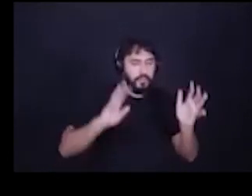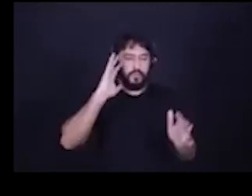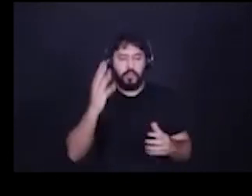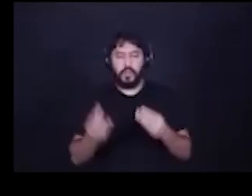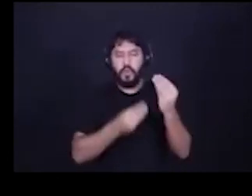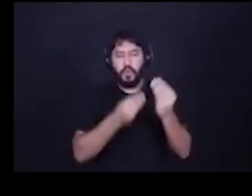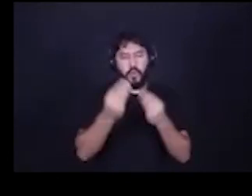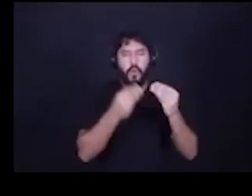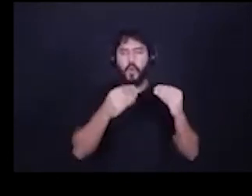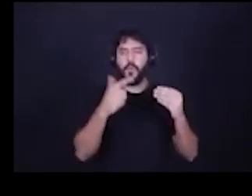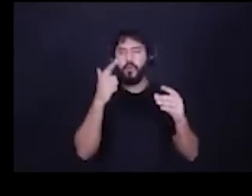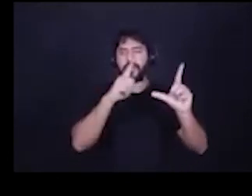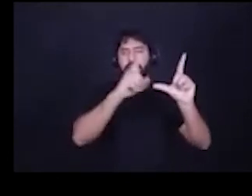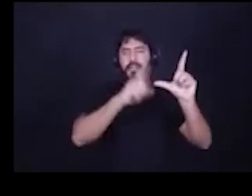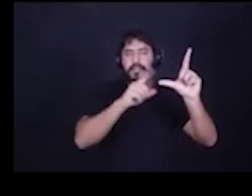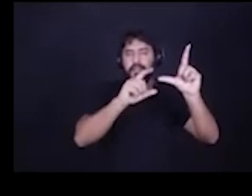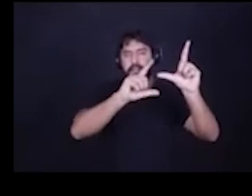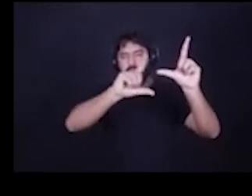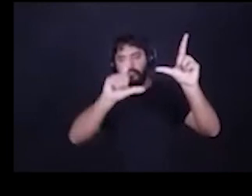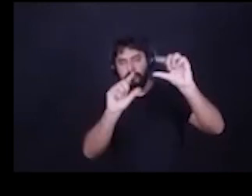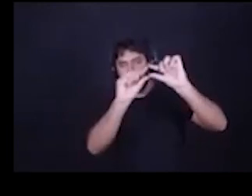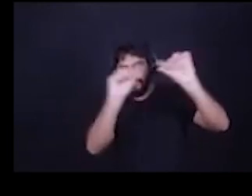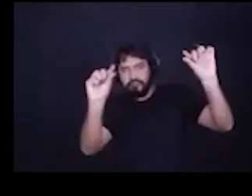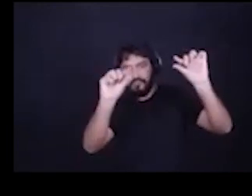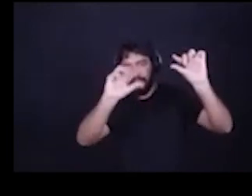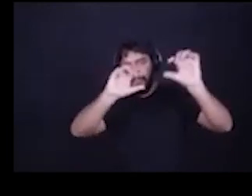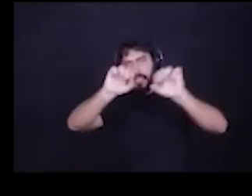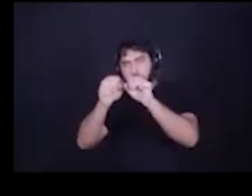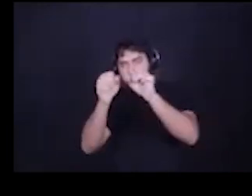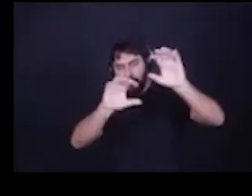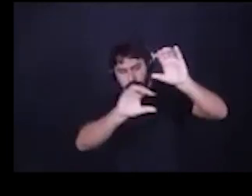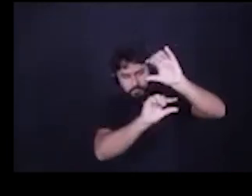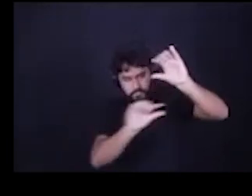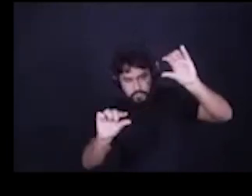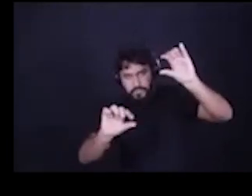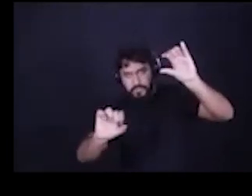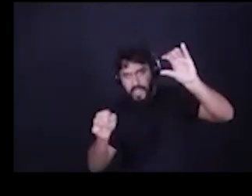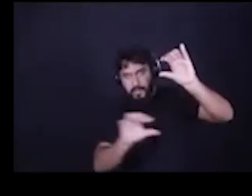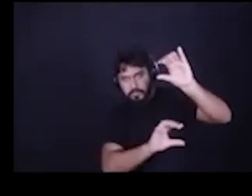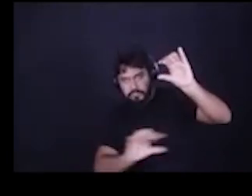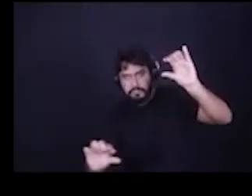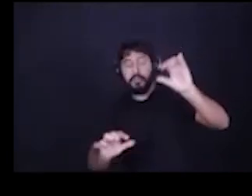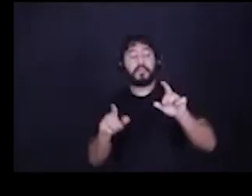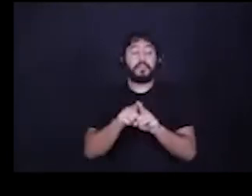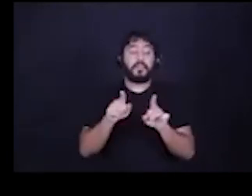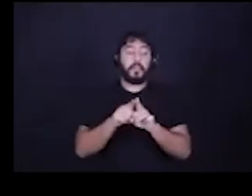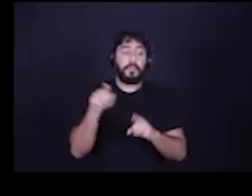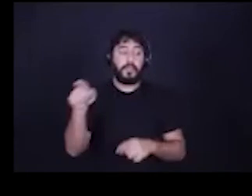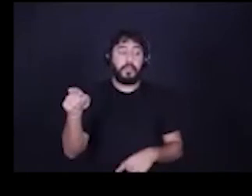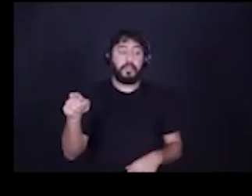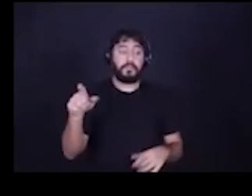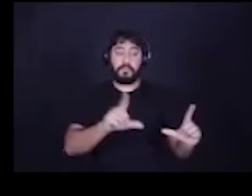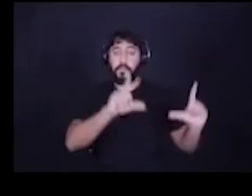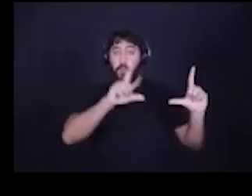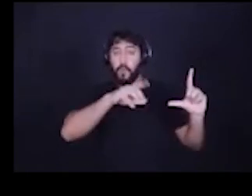como é que ela podia se apresentar, como é que a gente podia olhar para essa grande obra, isolar trechos dela para ser o ponto de comunicação e,